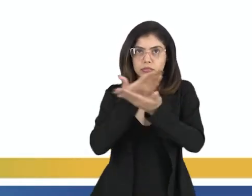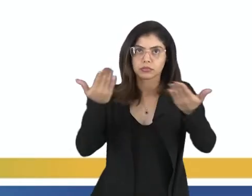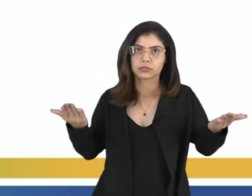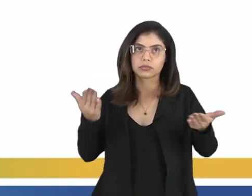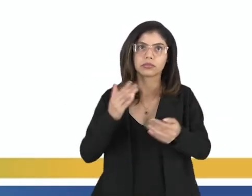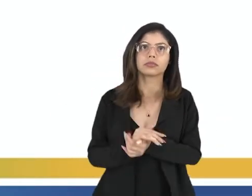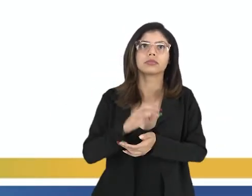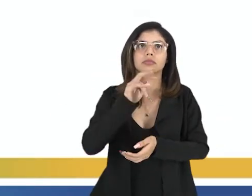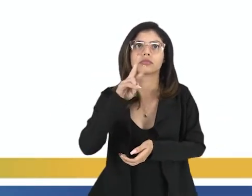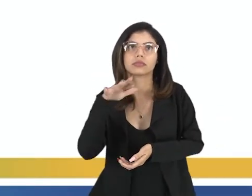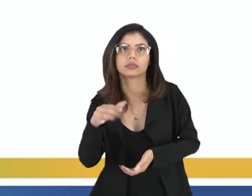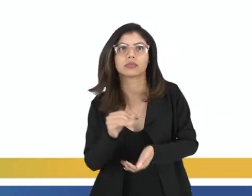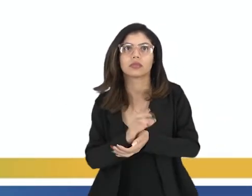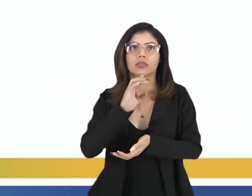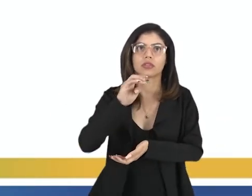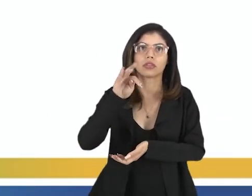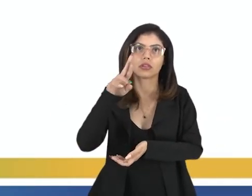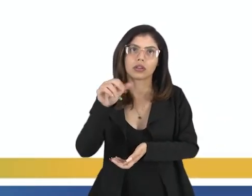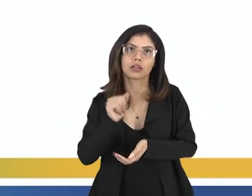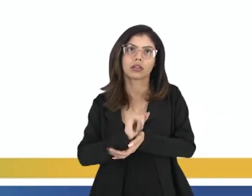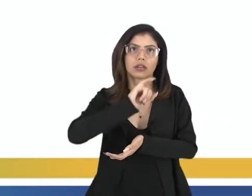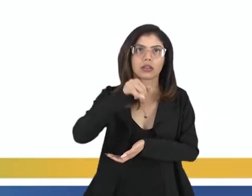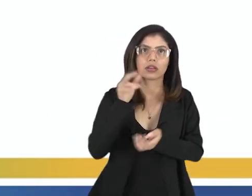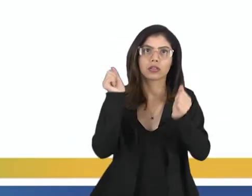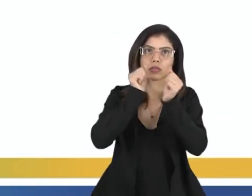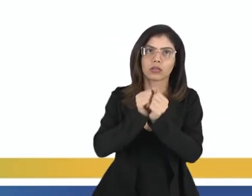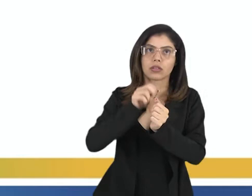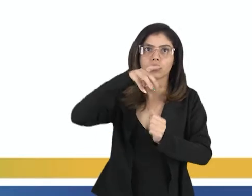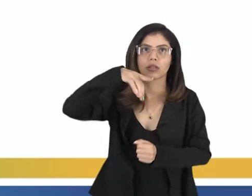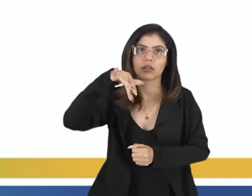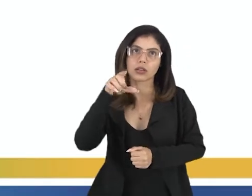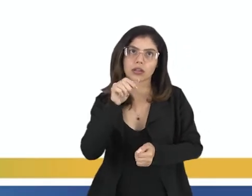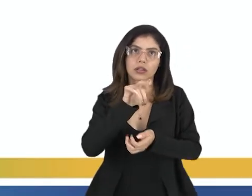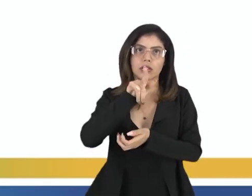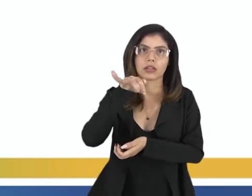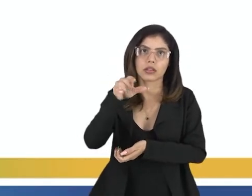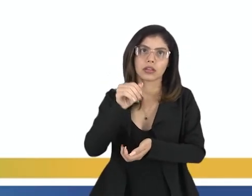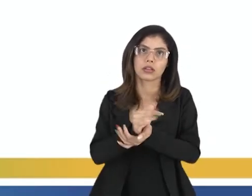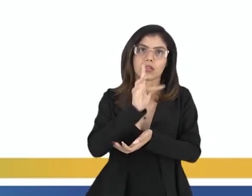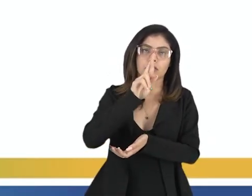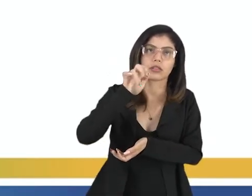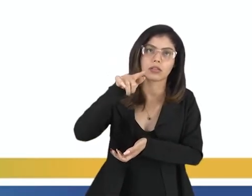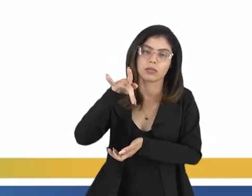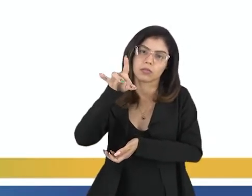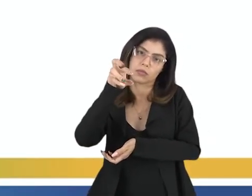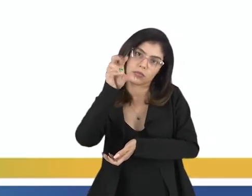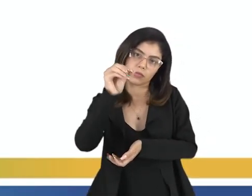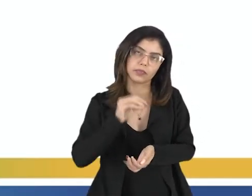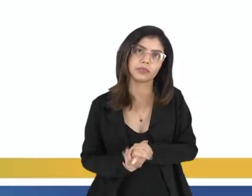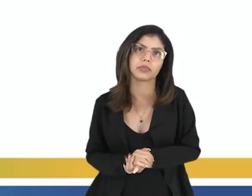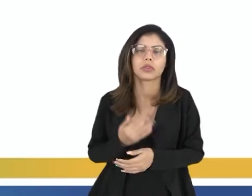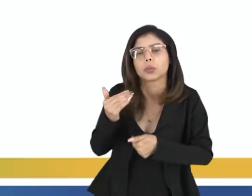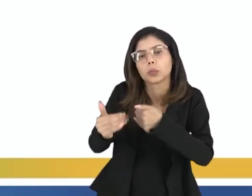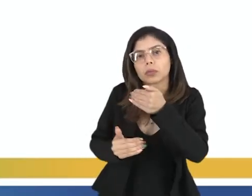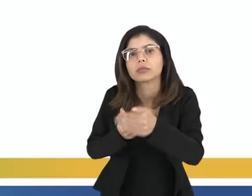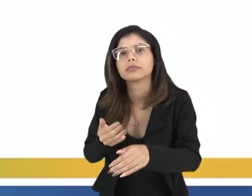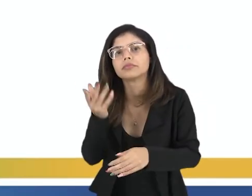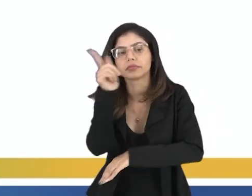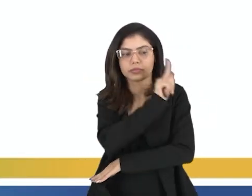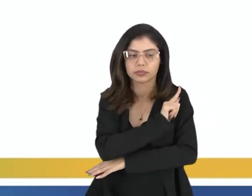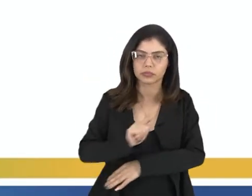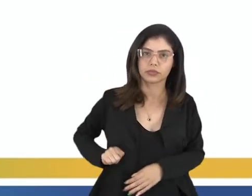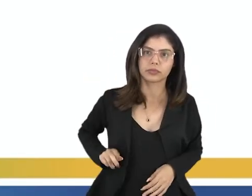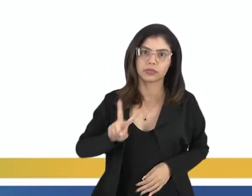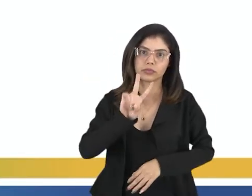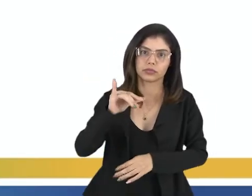né, o Castelo Branco, Costa e Silva, a gente tem uma junta militar, o Médici, o Geisel e o Figueiredo, né? E aí, durante esses governos,